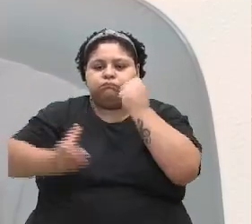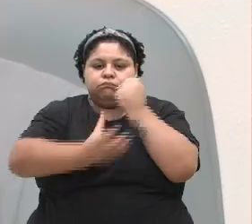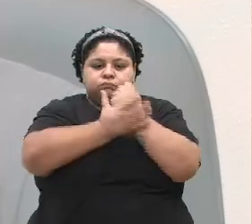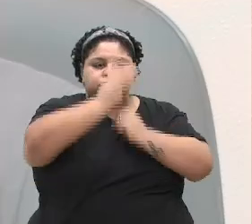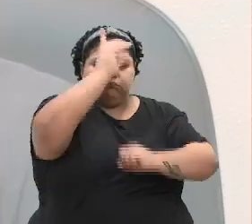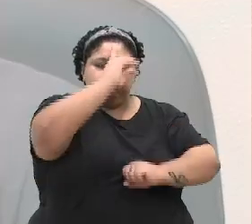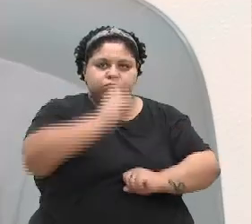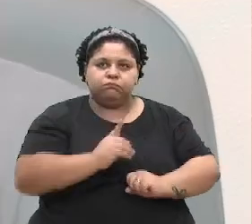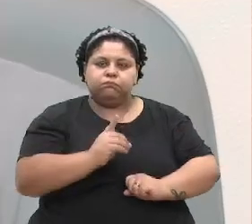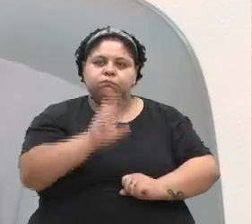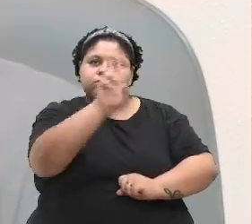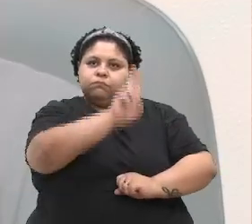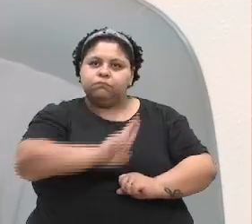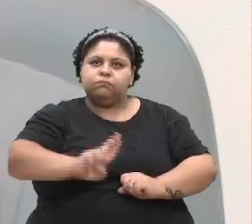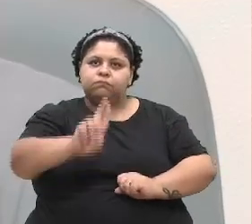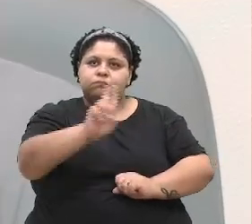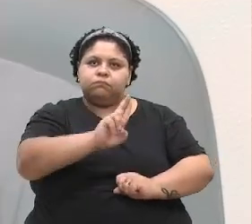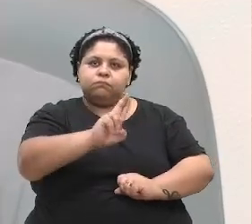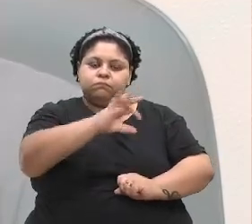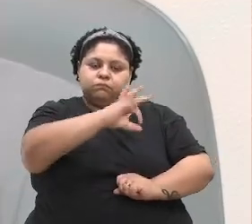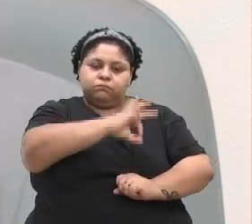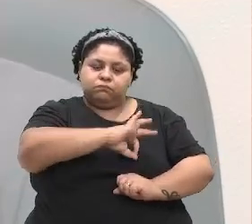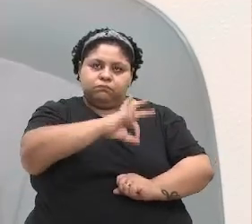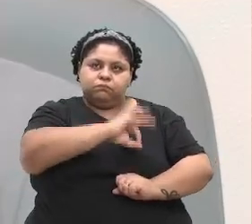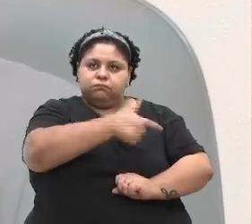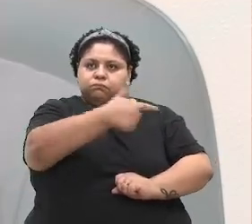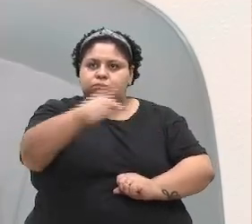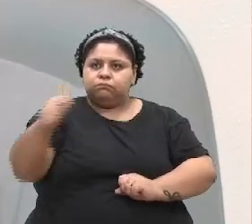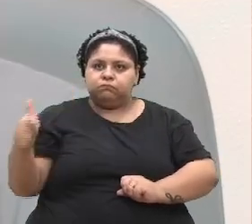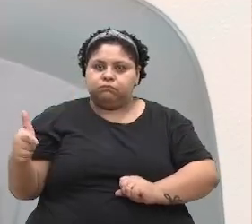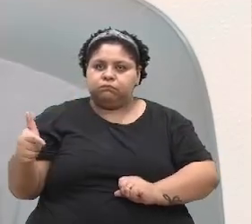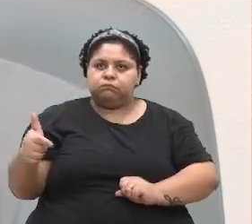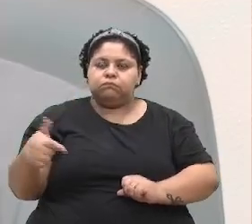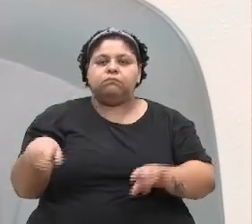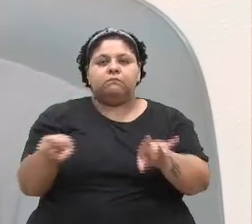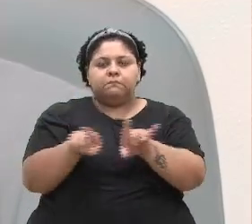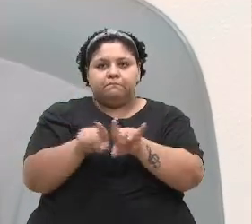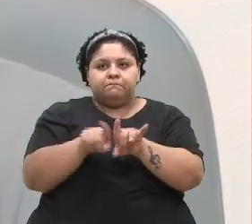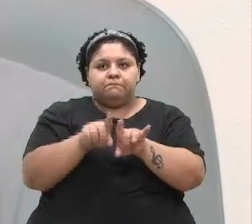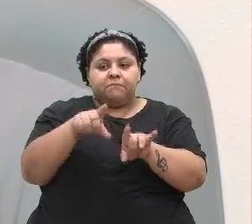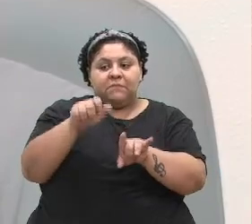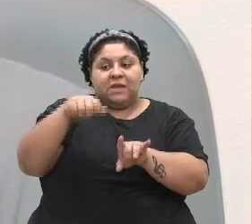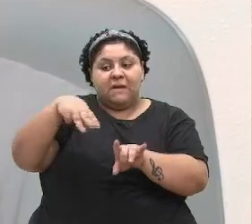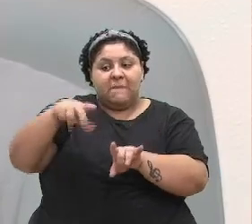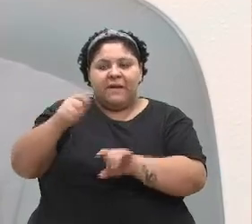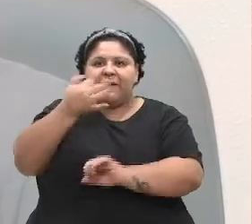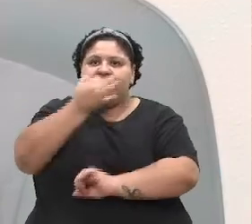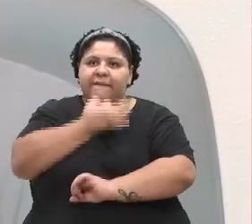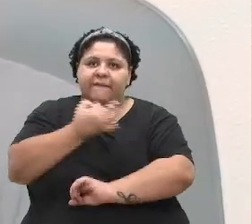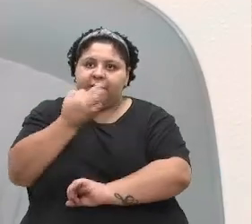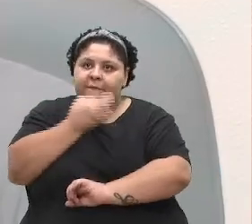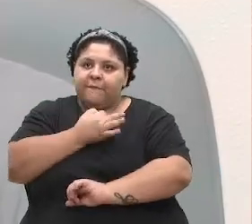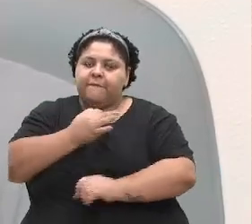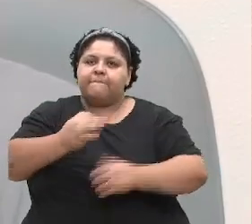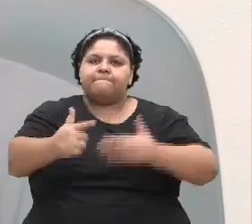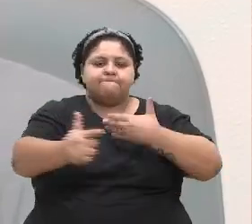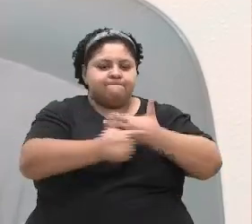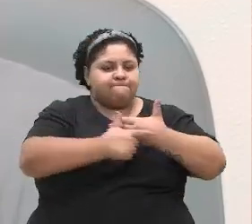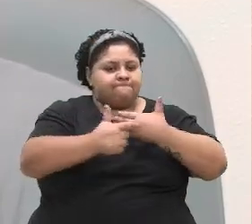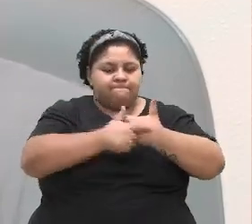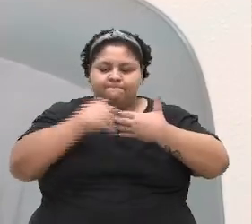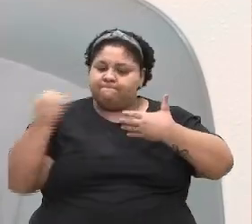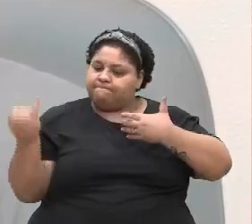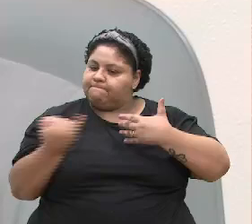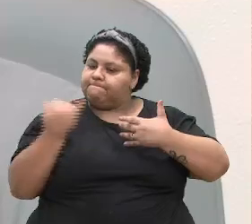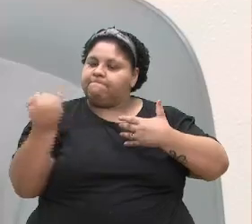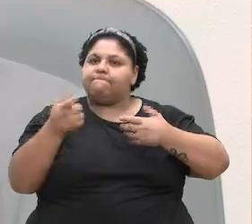dos usuários da política de assistência social, entre outros. Por fim, aduz que a AMA Caxias cumpre um papel de extrema relevância social, exercido